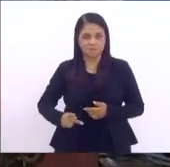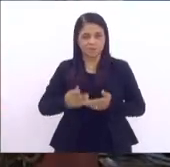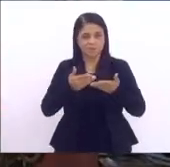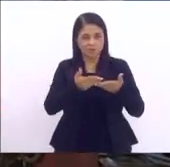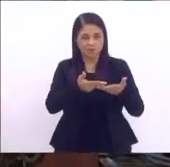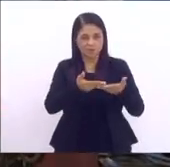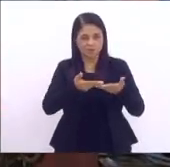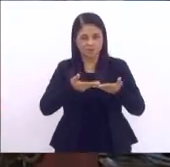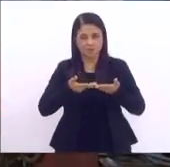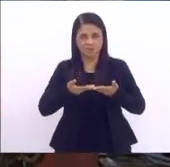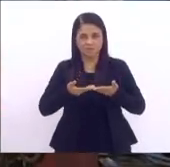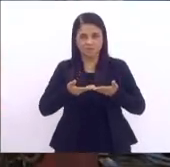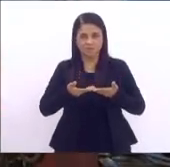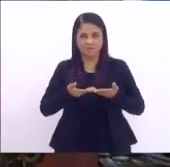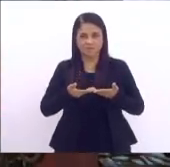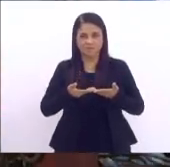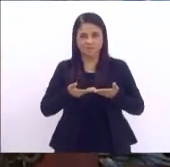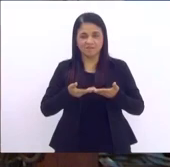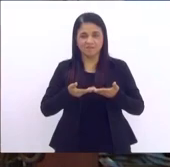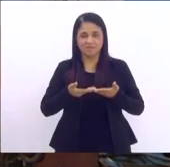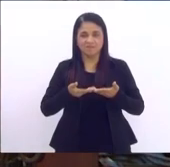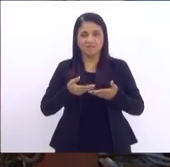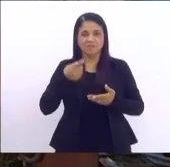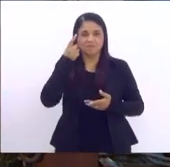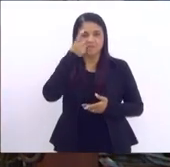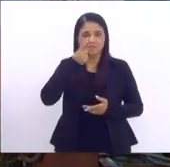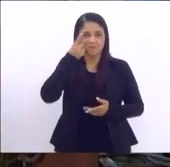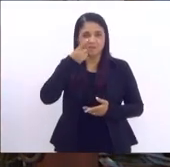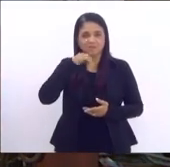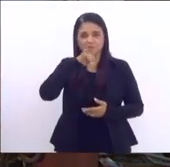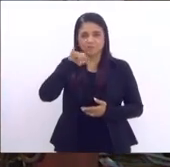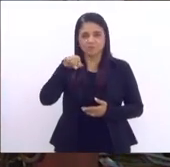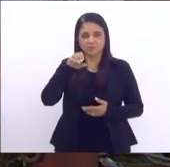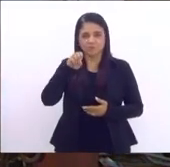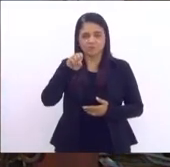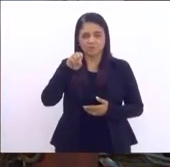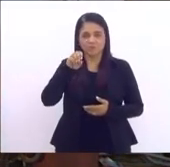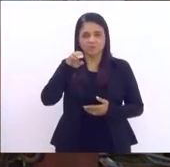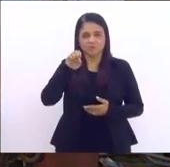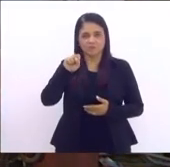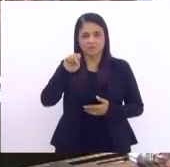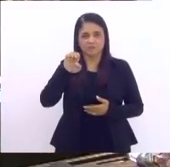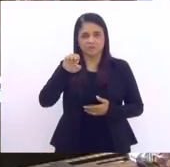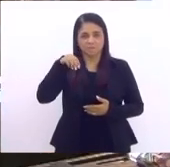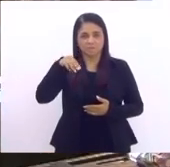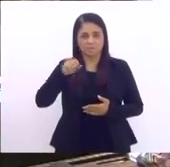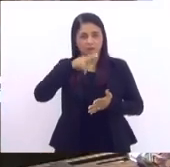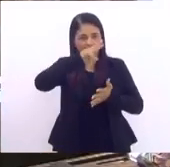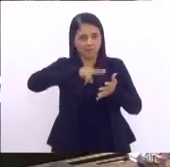o nobre deputado professor Josemar para fazer a leitura da ata da sessão anterior.